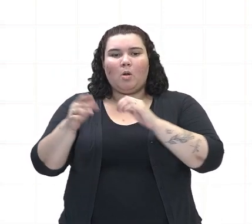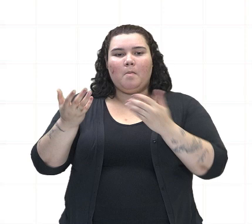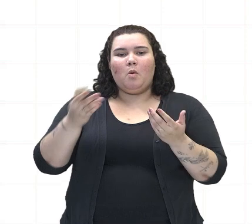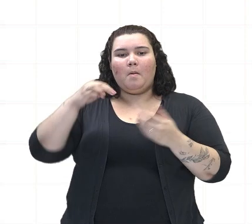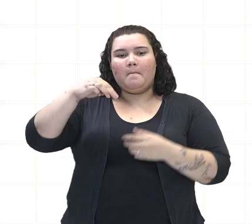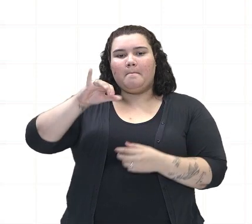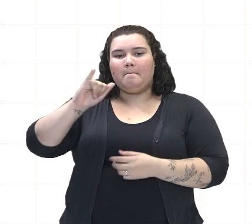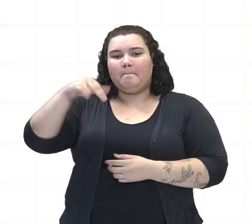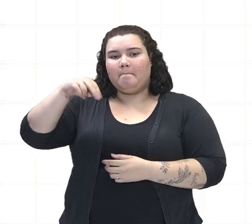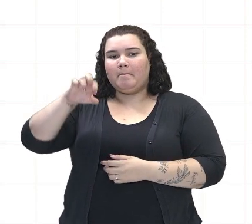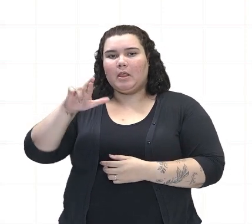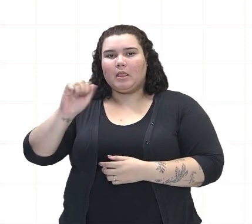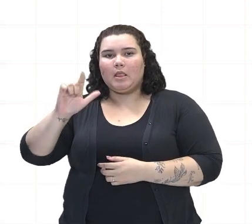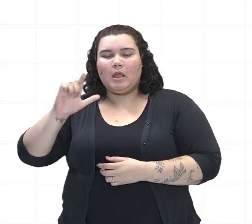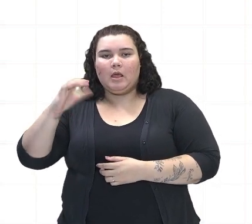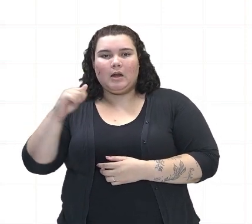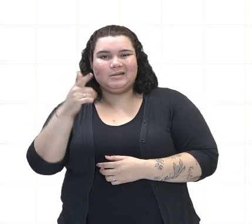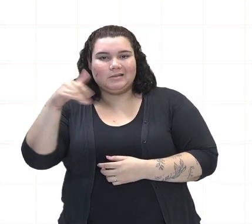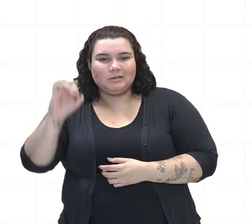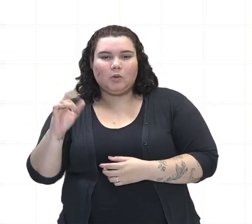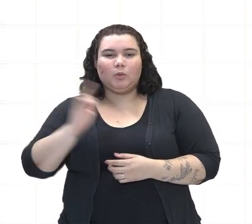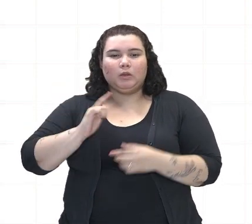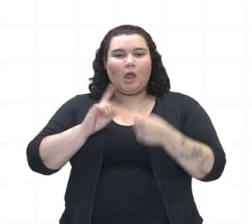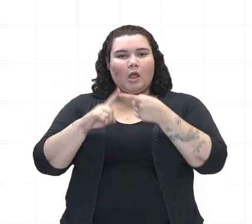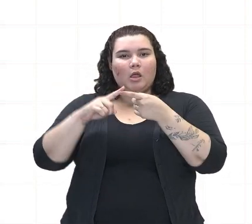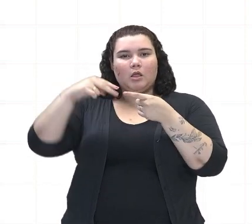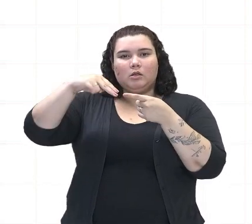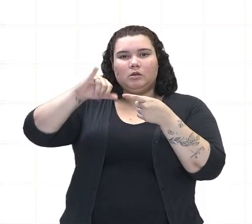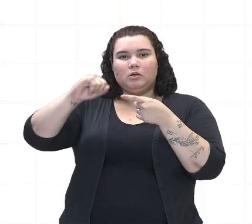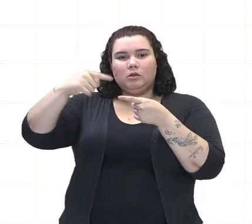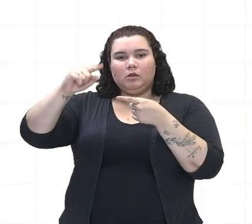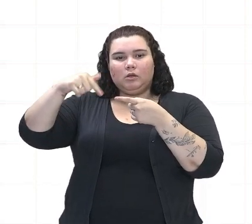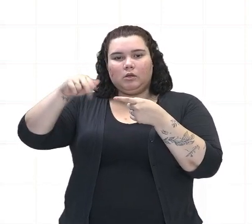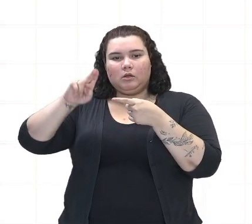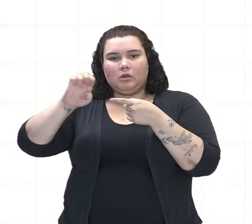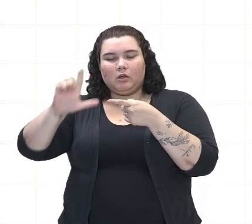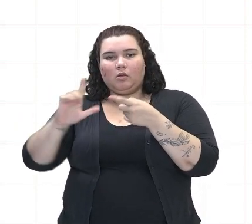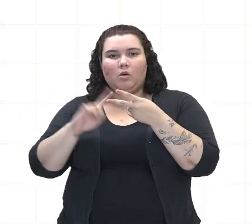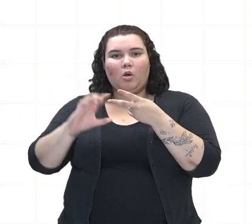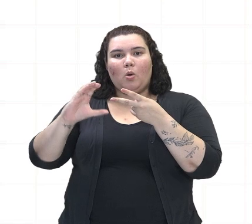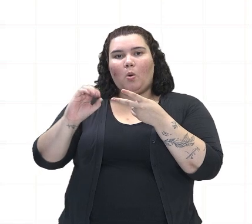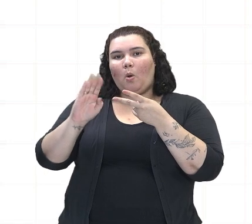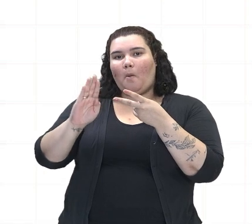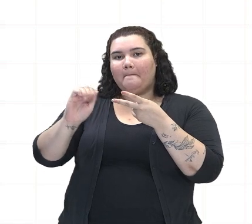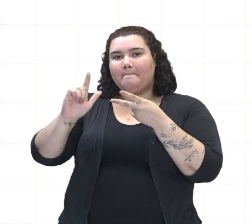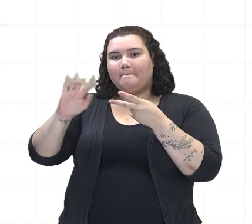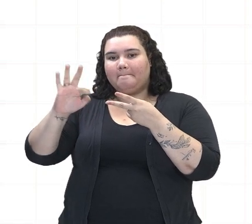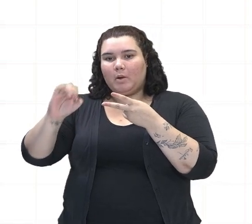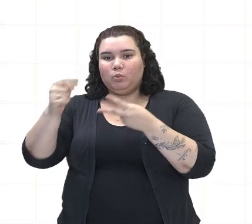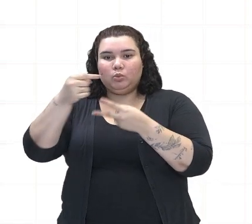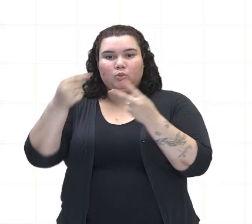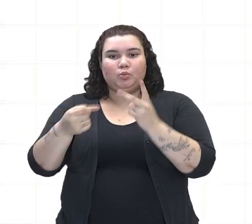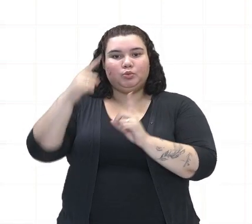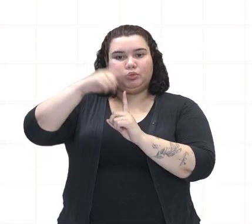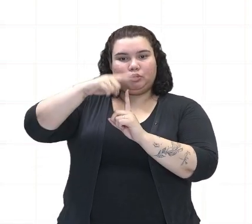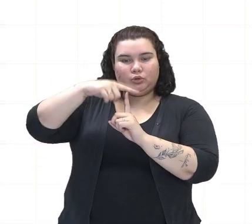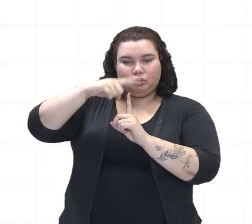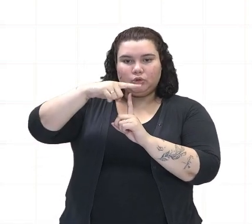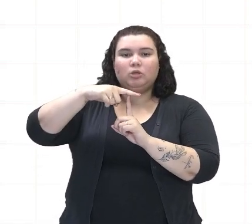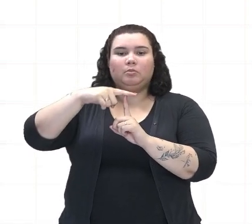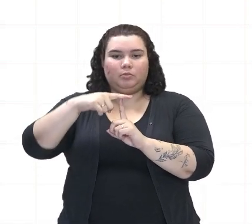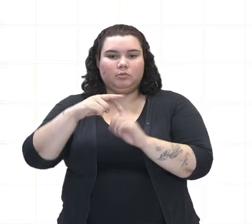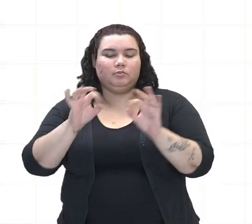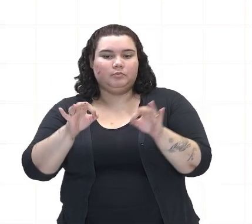vai ter reserva por lá, a gente está até vendo na imagem, né. Os rios que correm por lá também vão ter essas